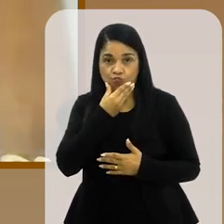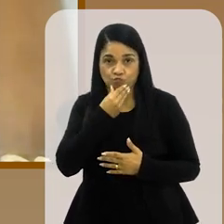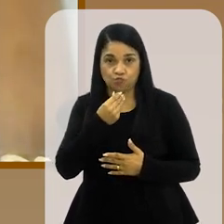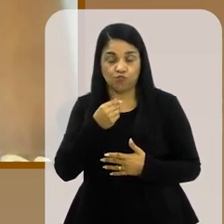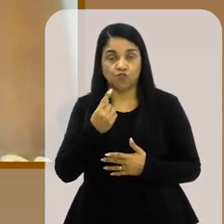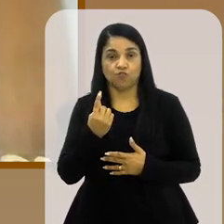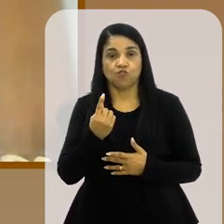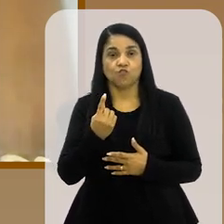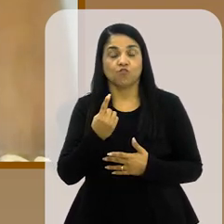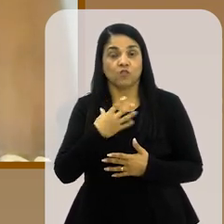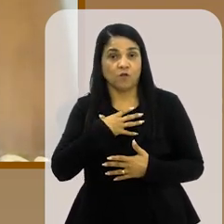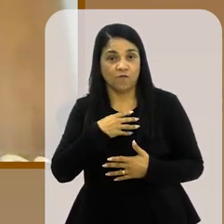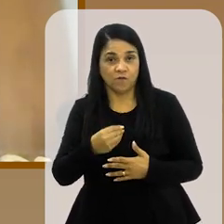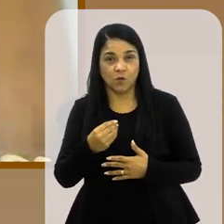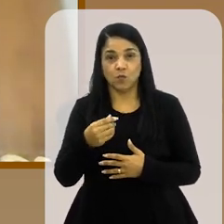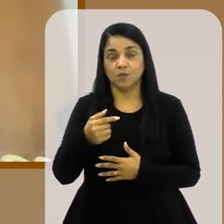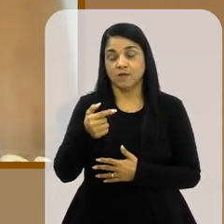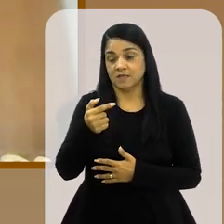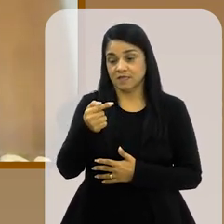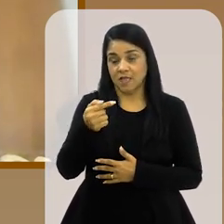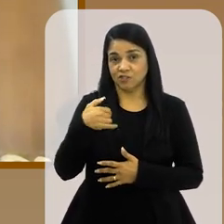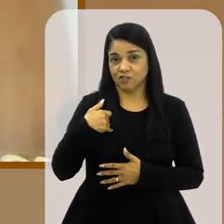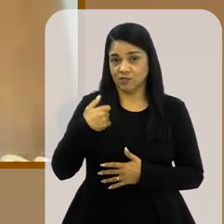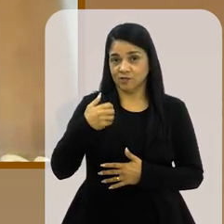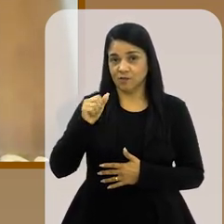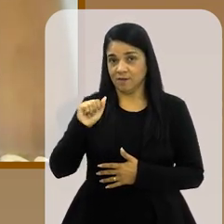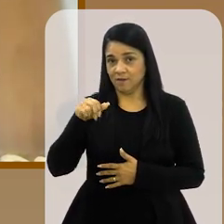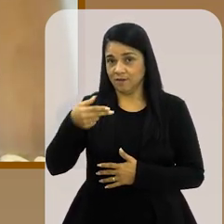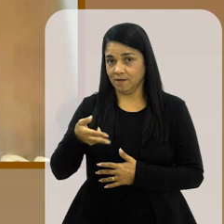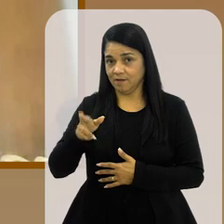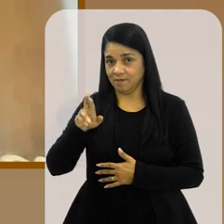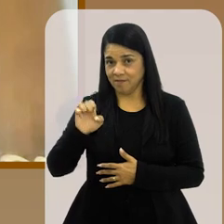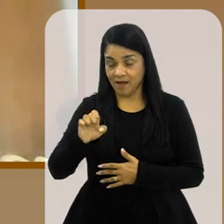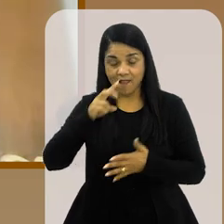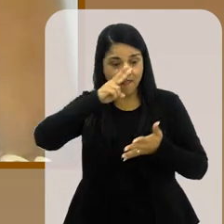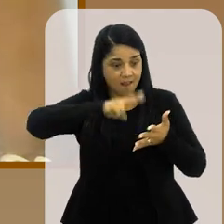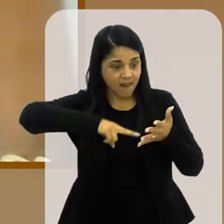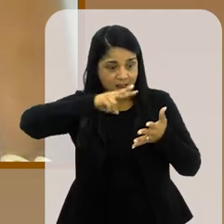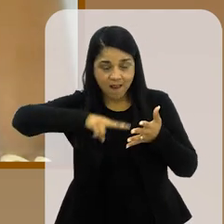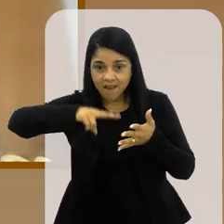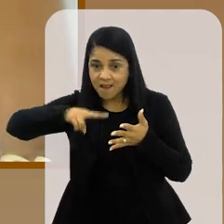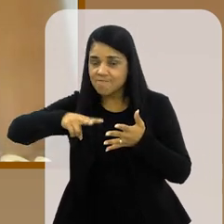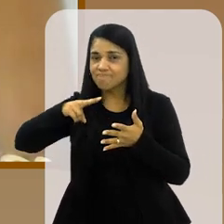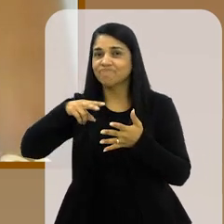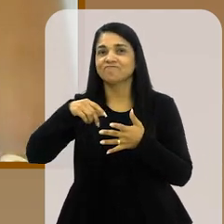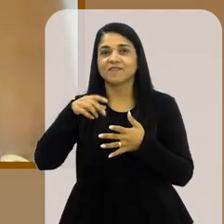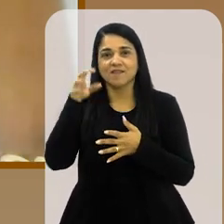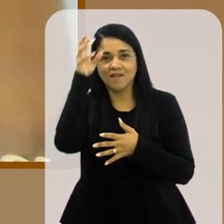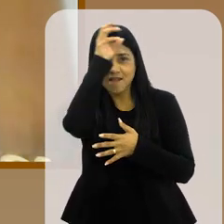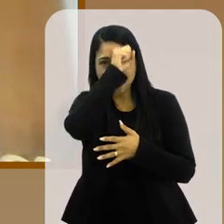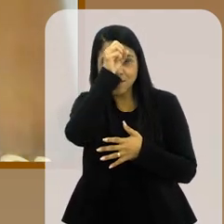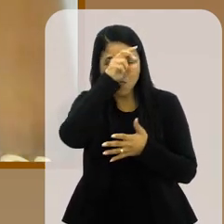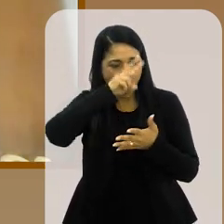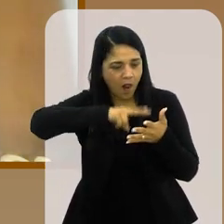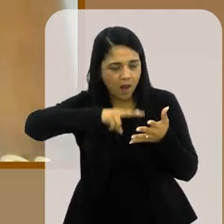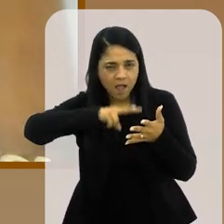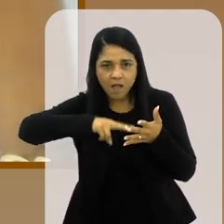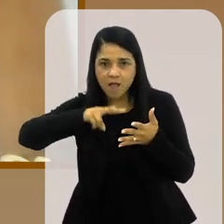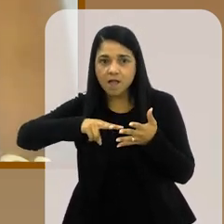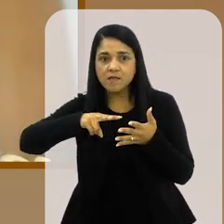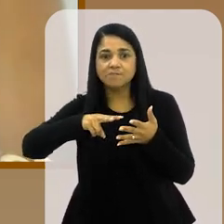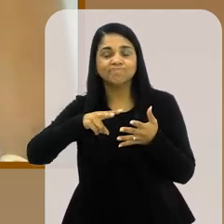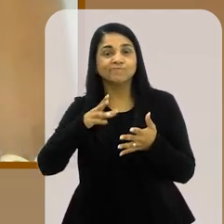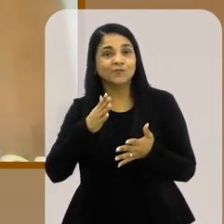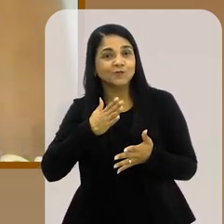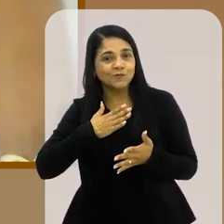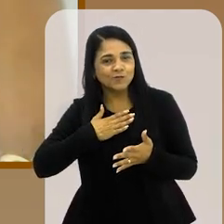7 anos, ele também era um super leitor, assim que foi alfabetizado. E aí ele queria ler o que eu